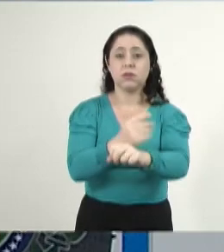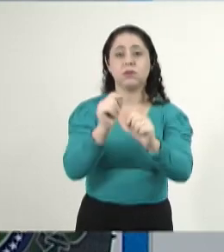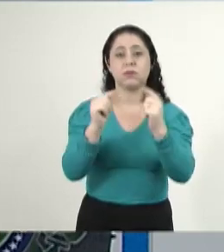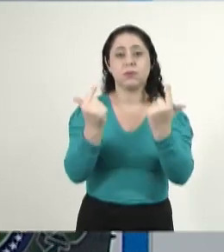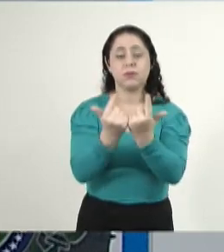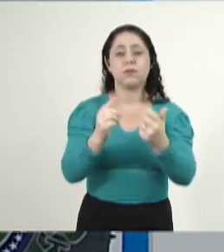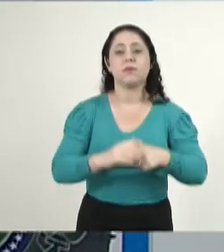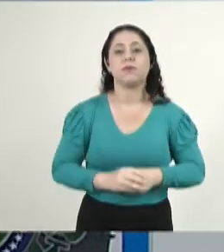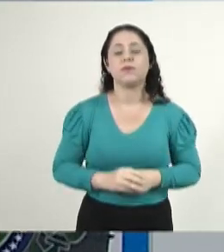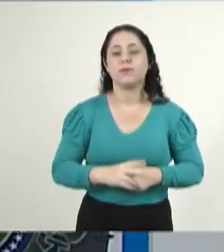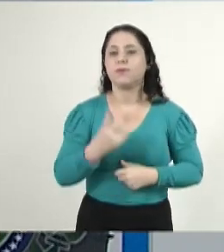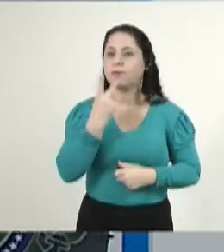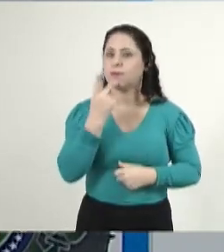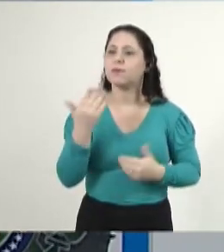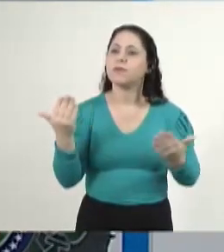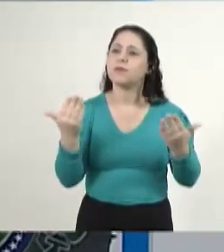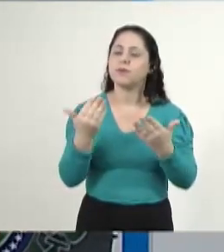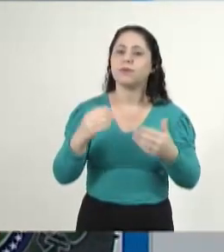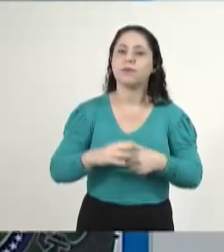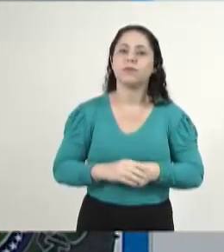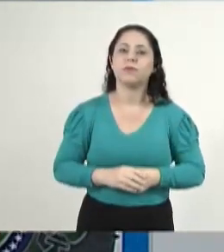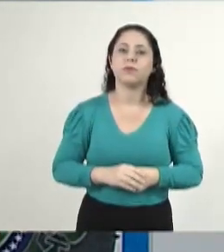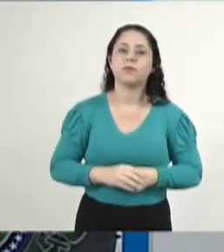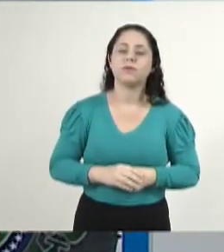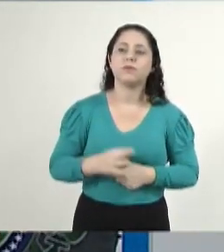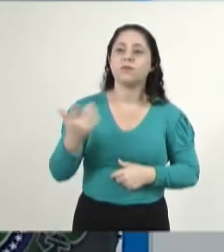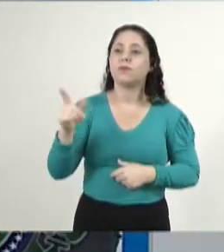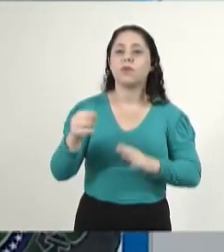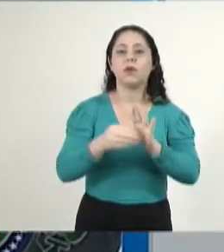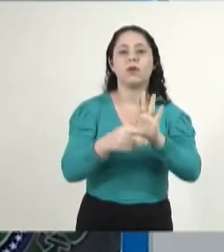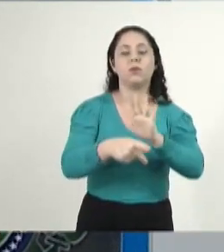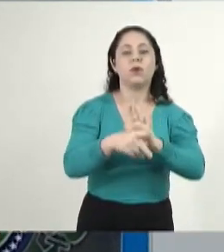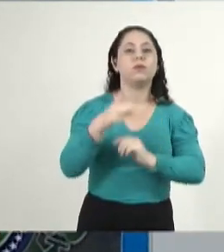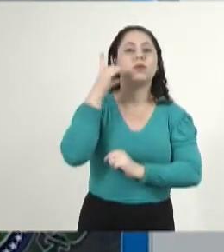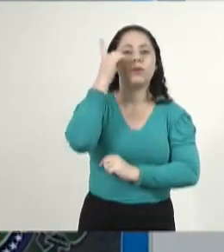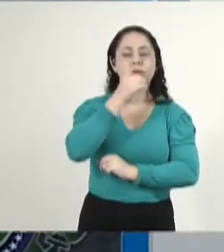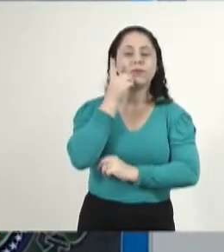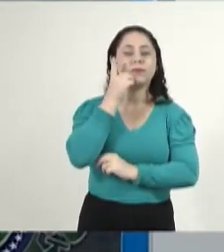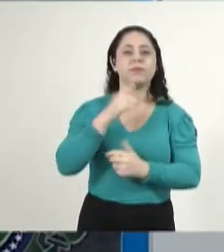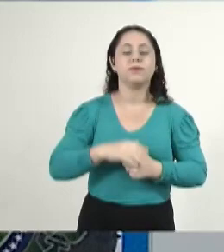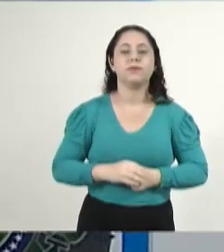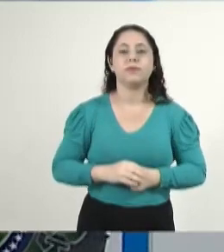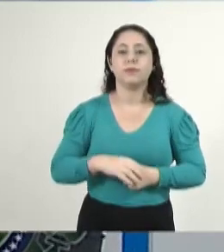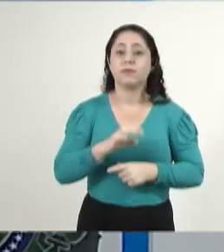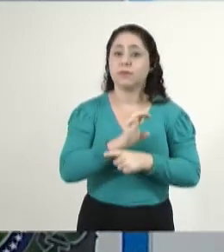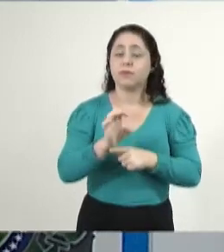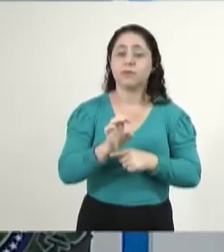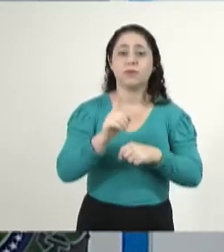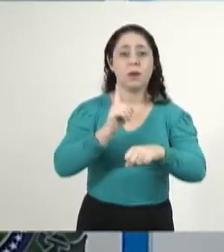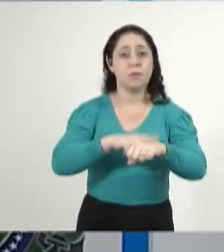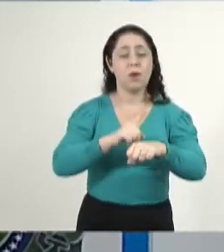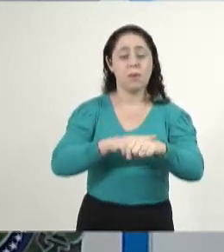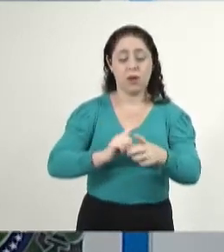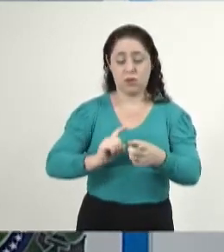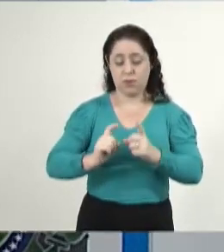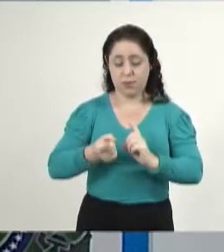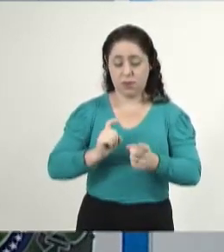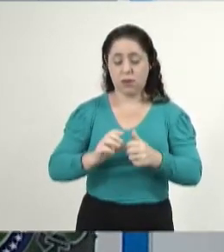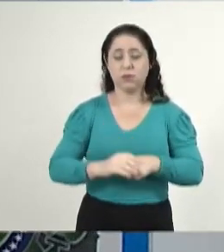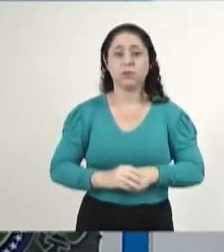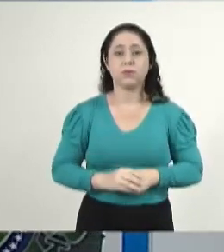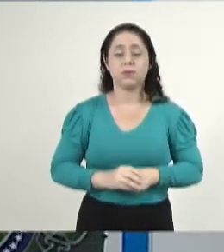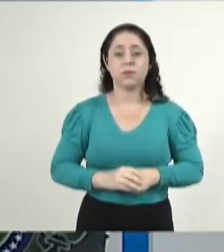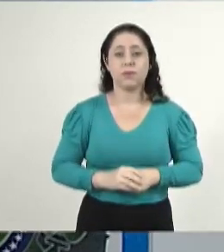hoje. E a gente começa falando então de outras indicações apresentadas pelos deputados estaduais durante o pequeno